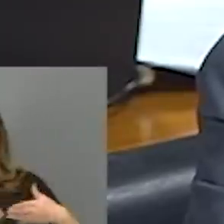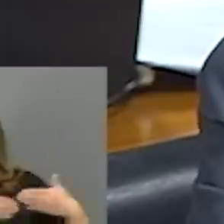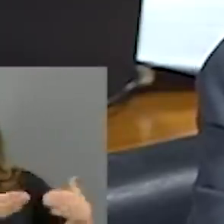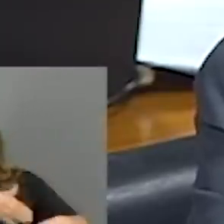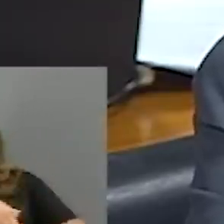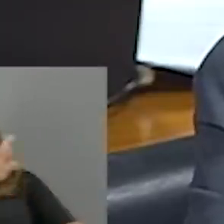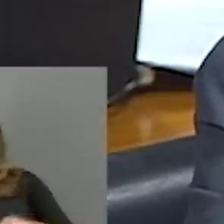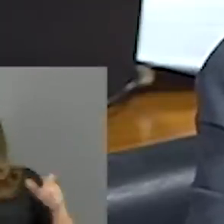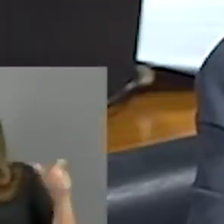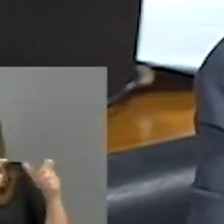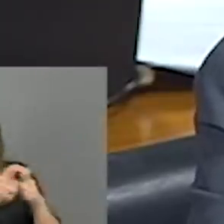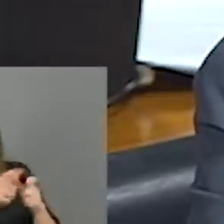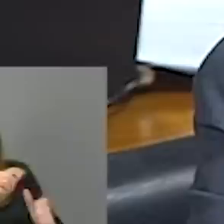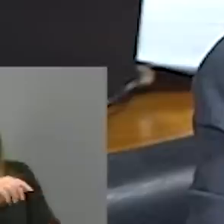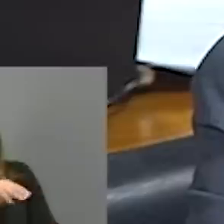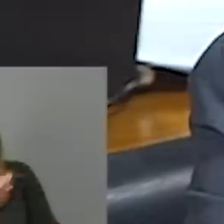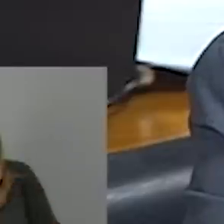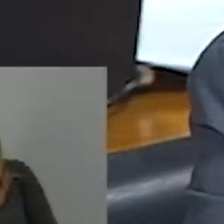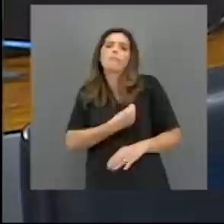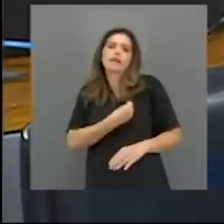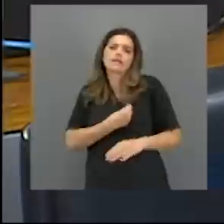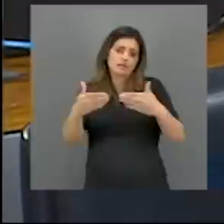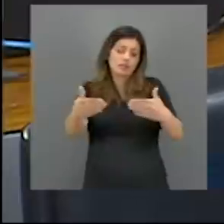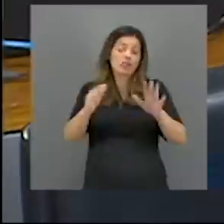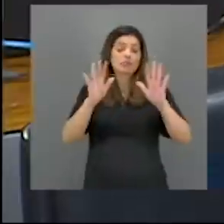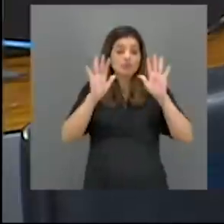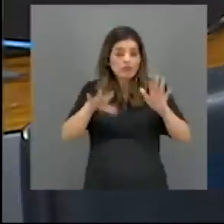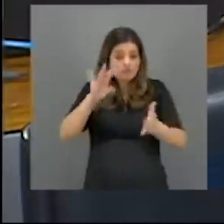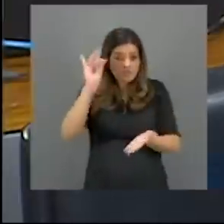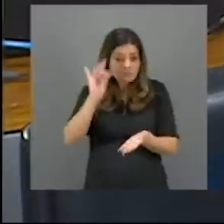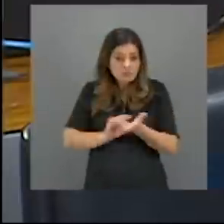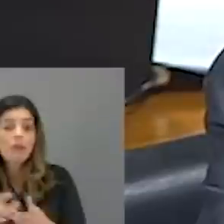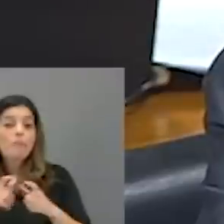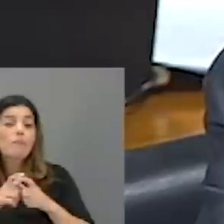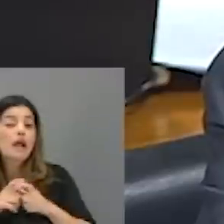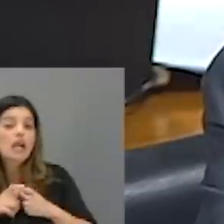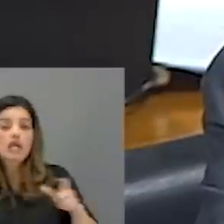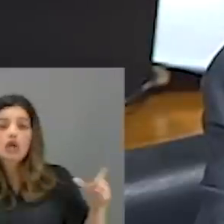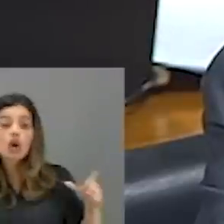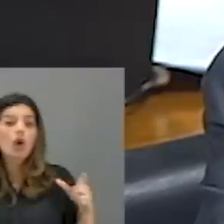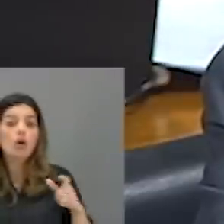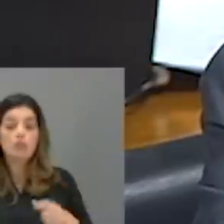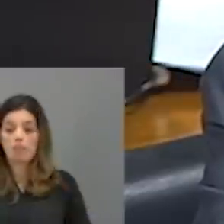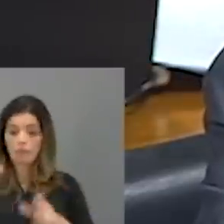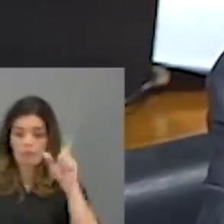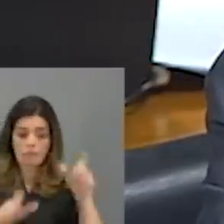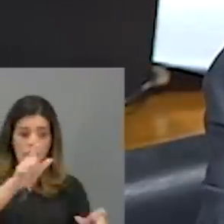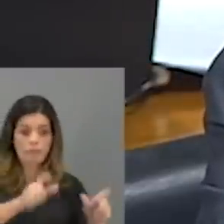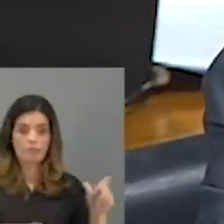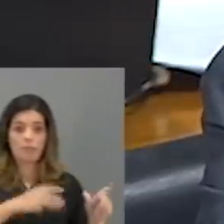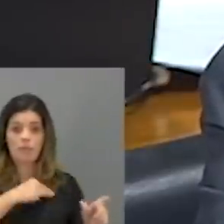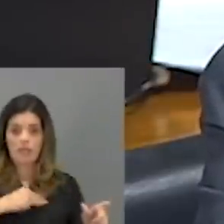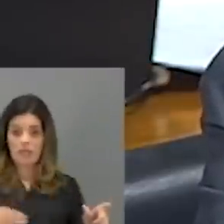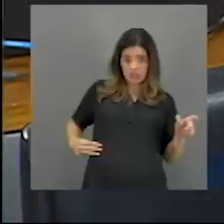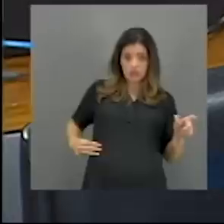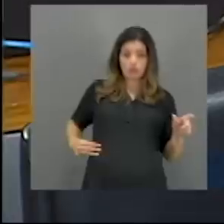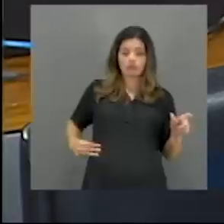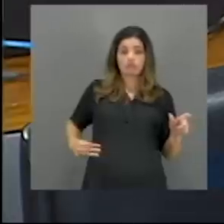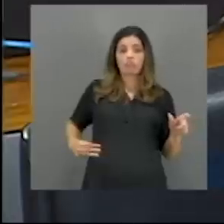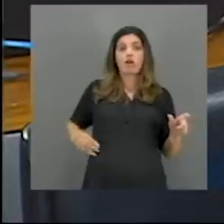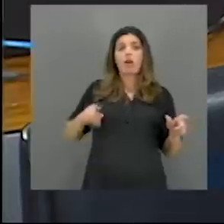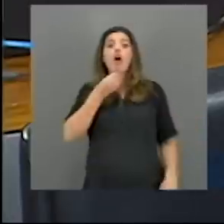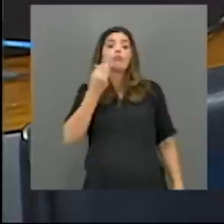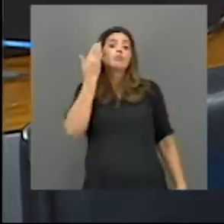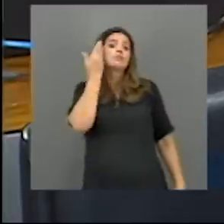minorias estariam mais presentes nos ministérios. Mas fato é que a maior parte dos ministros, se este é o discurso do governo, são